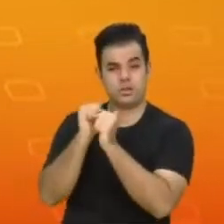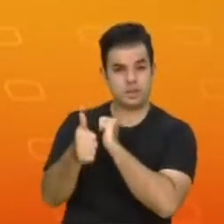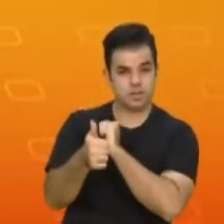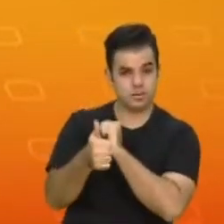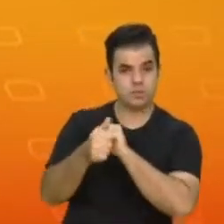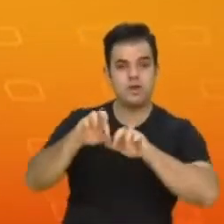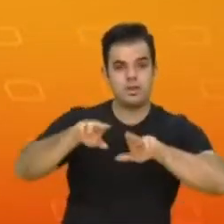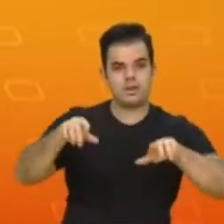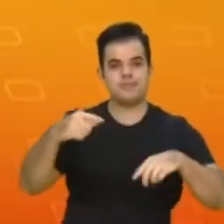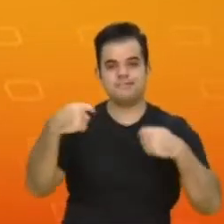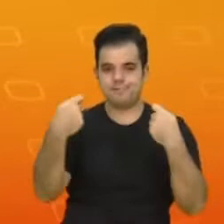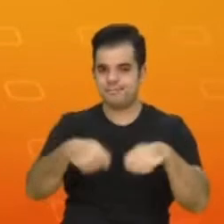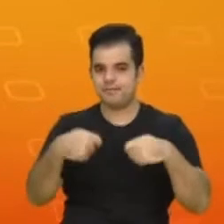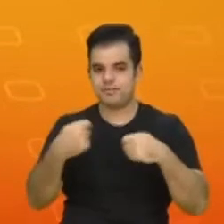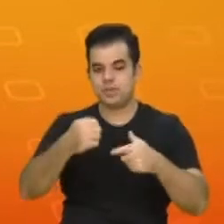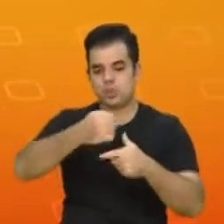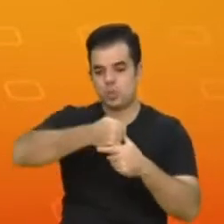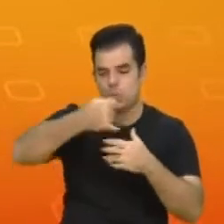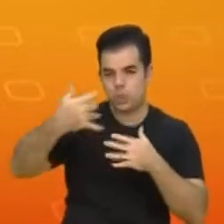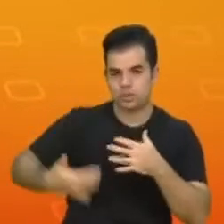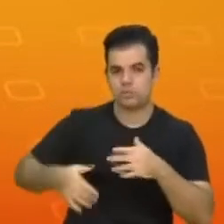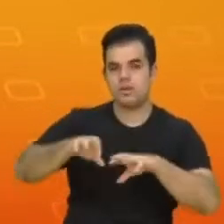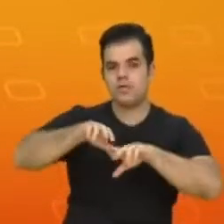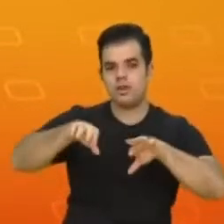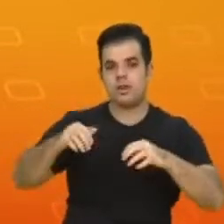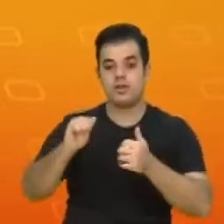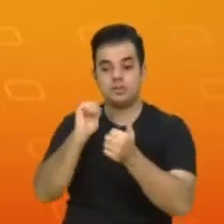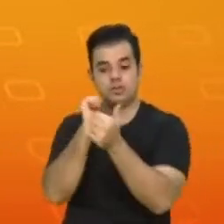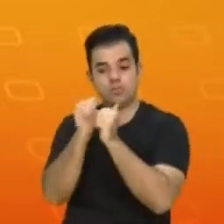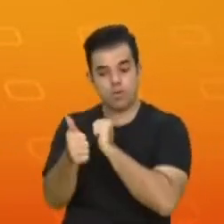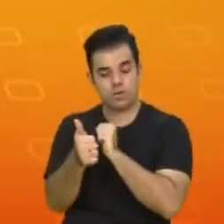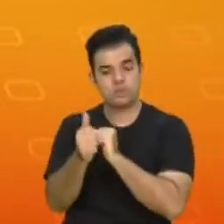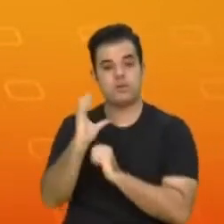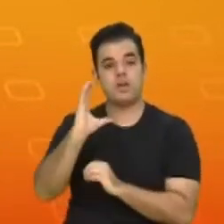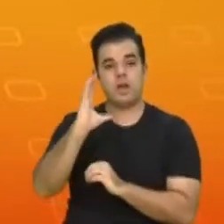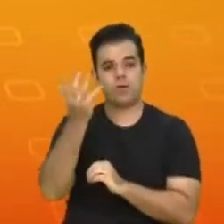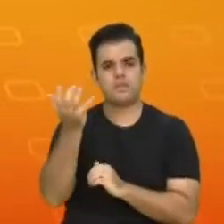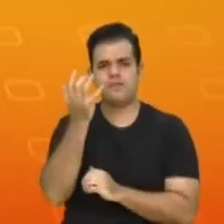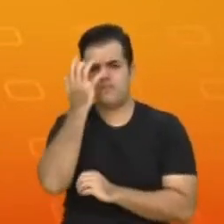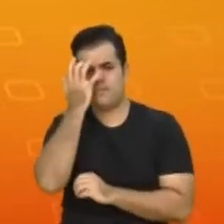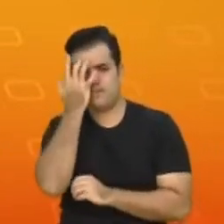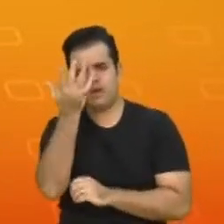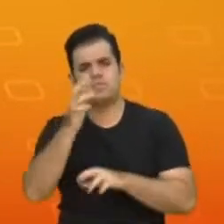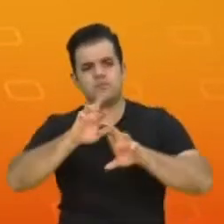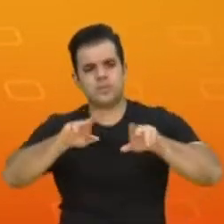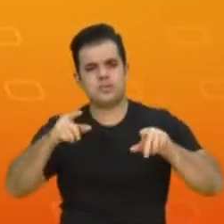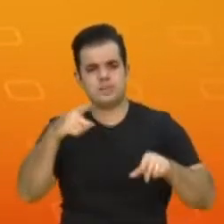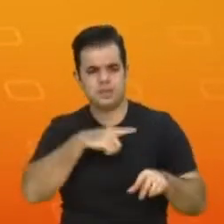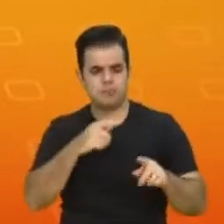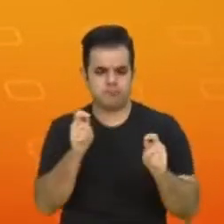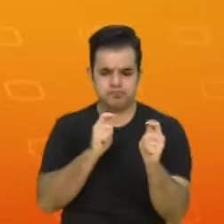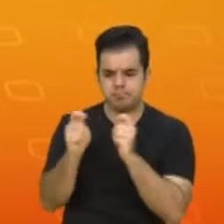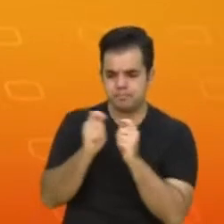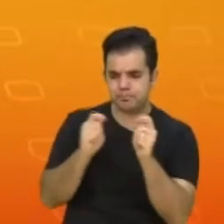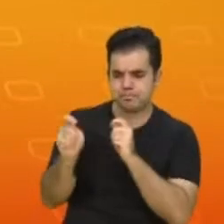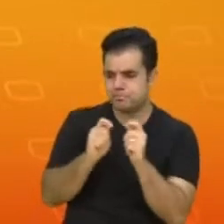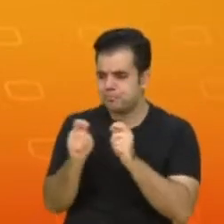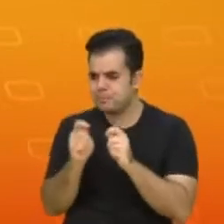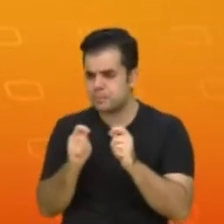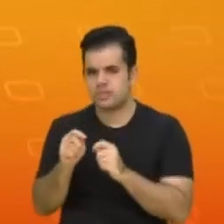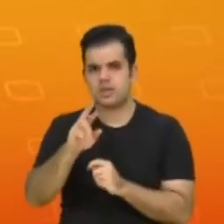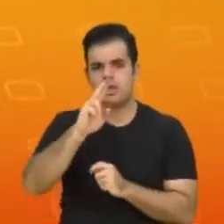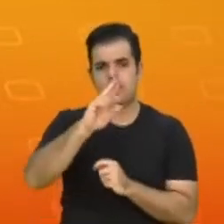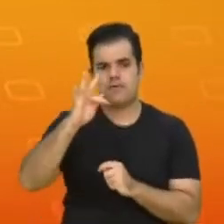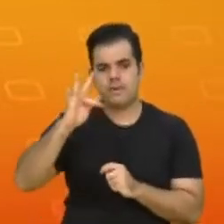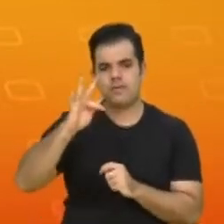tem o direito de entregar o conteúdo ou não. Para esporte, isso acontece bastante bem e é mais fácil de se controlar quando você tem o RF ali,